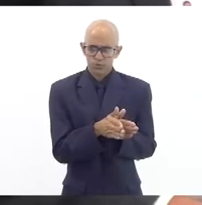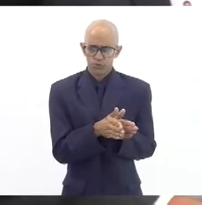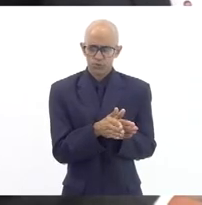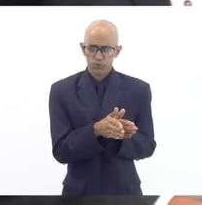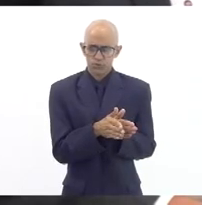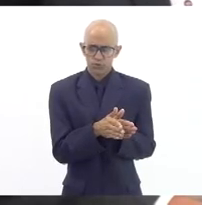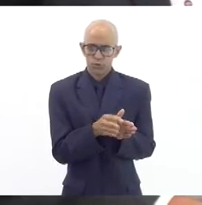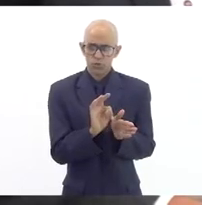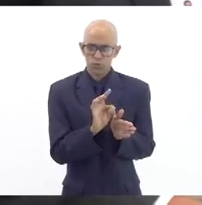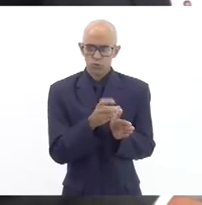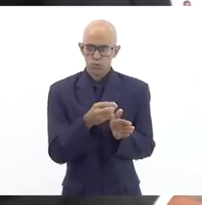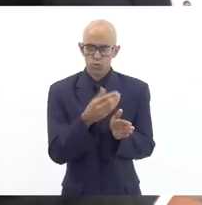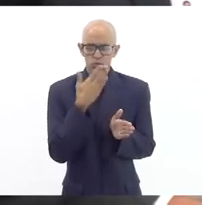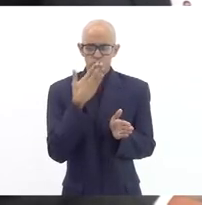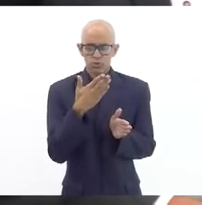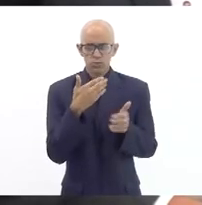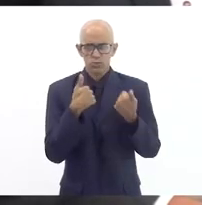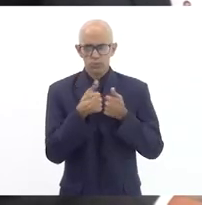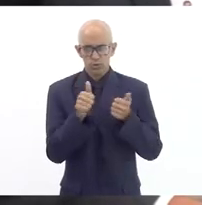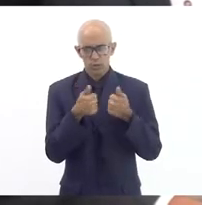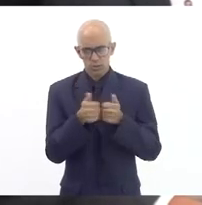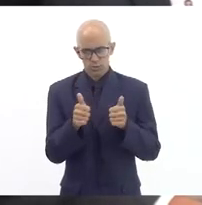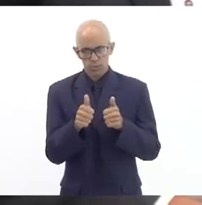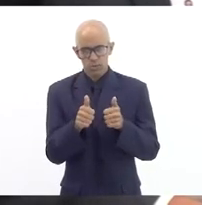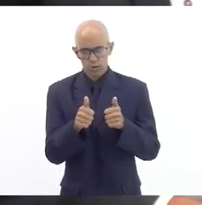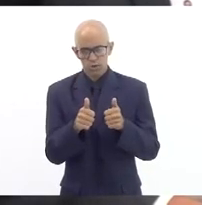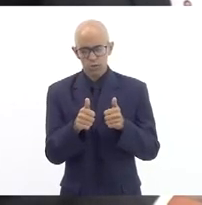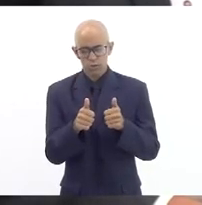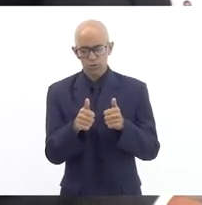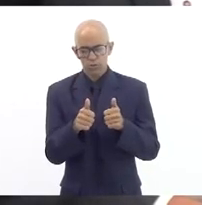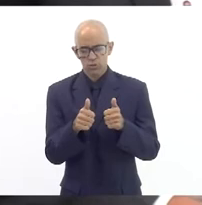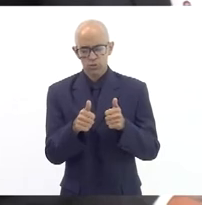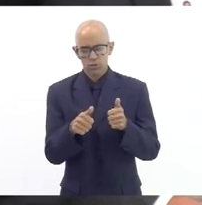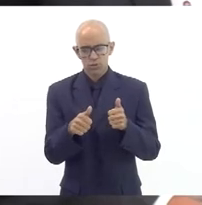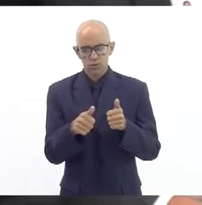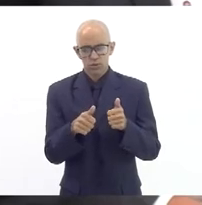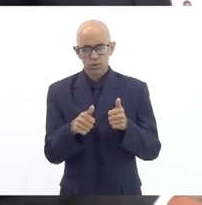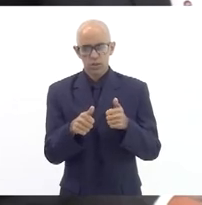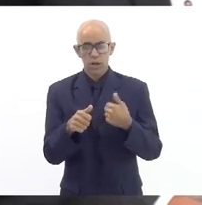em todos os modos de transporte regulados pela agência, e a gente